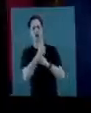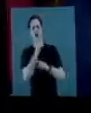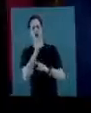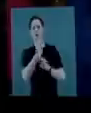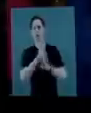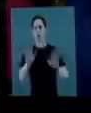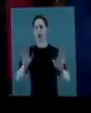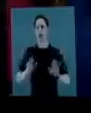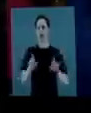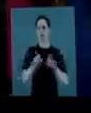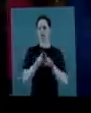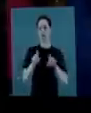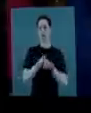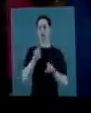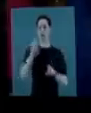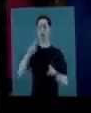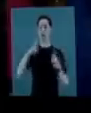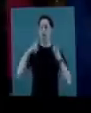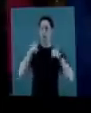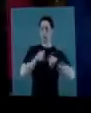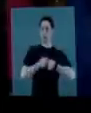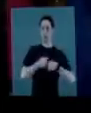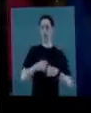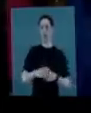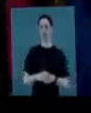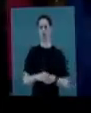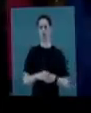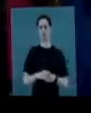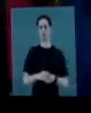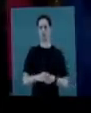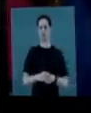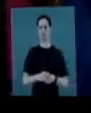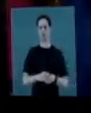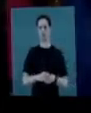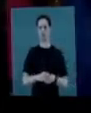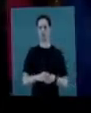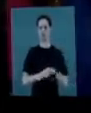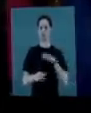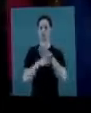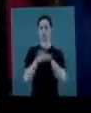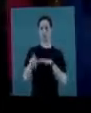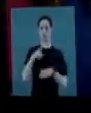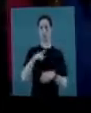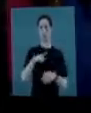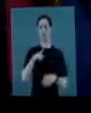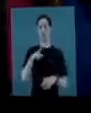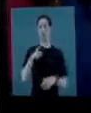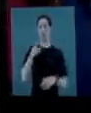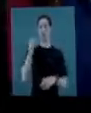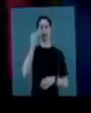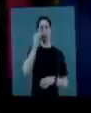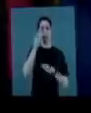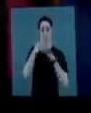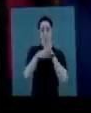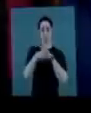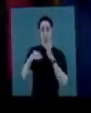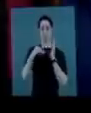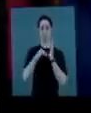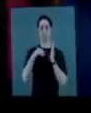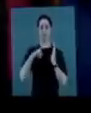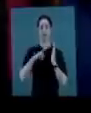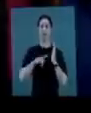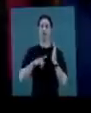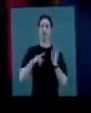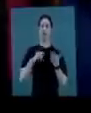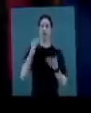seja que o ministro apreensão do celular do Senado tem além do